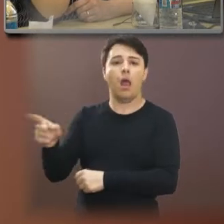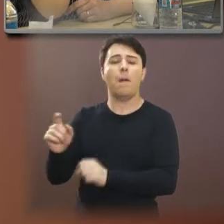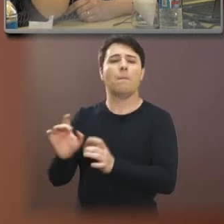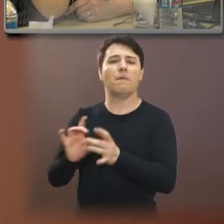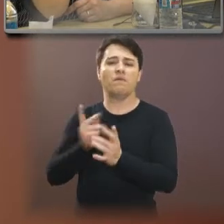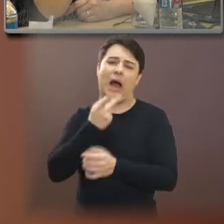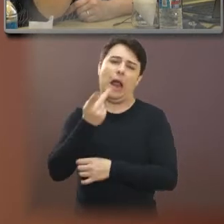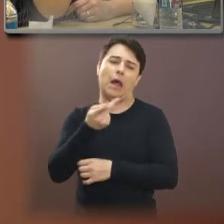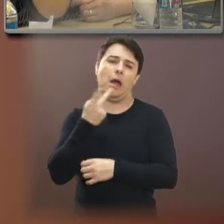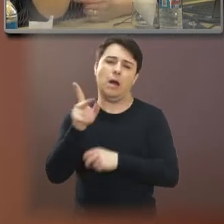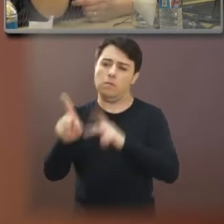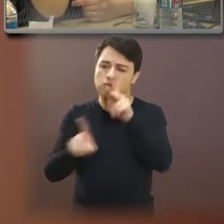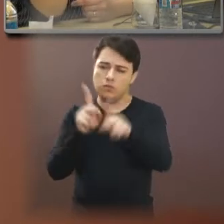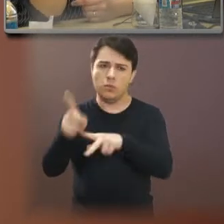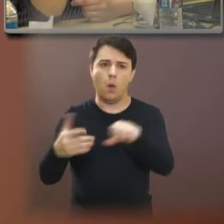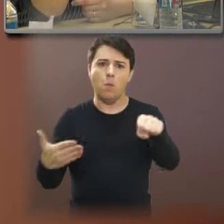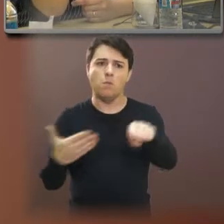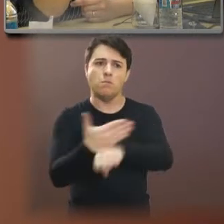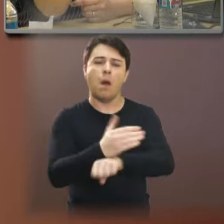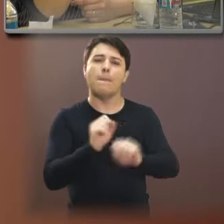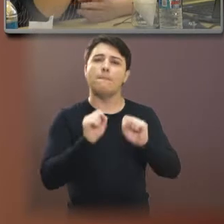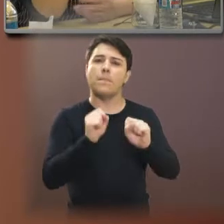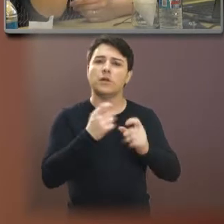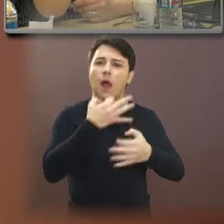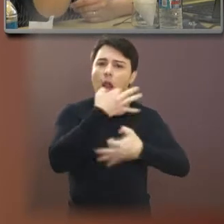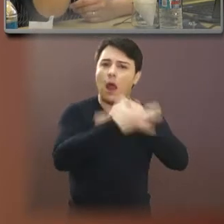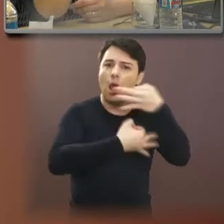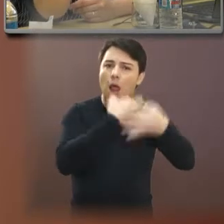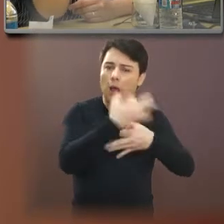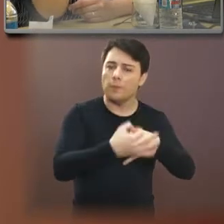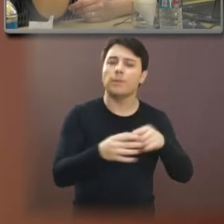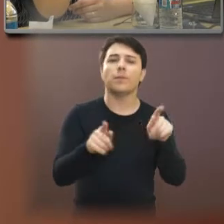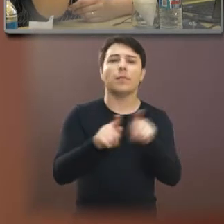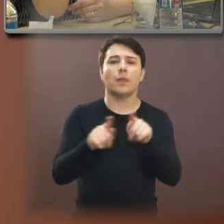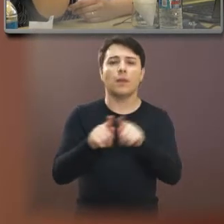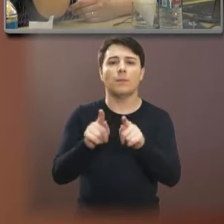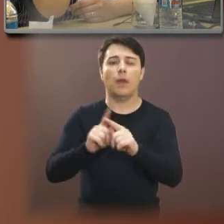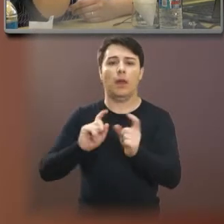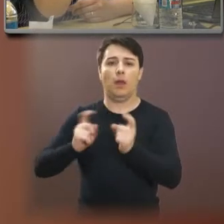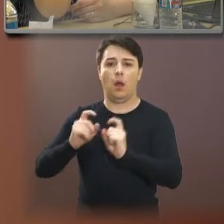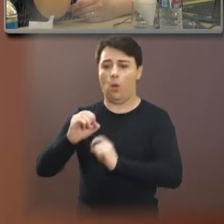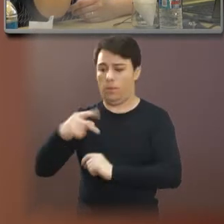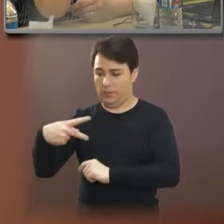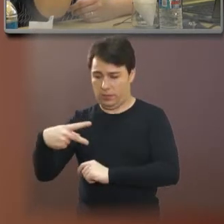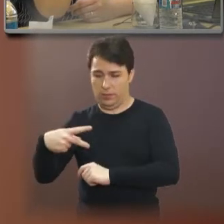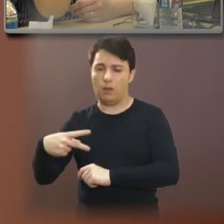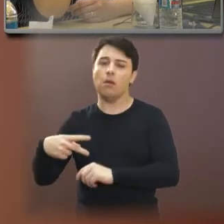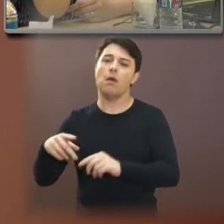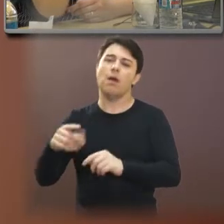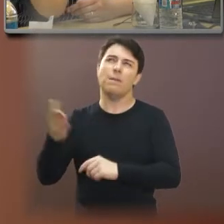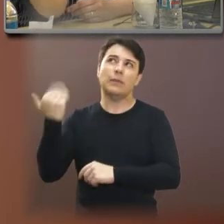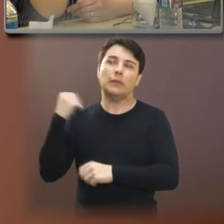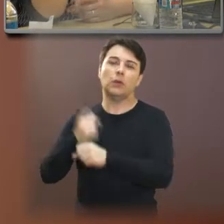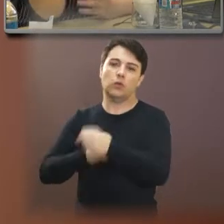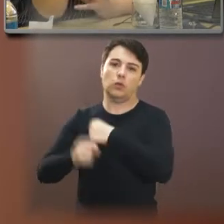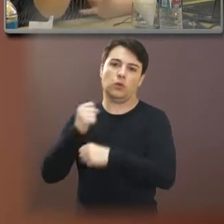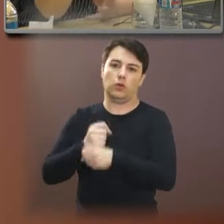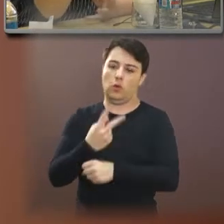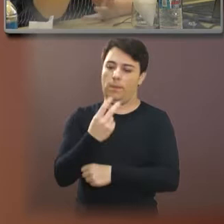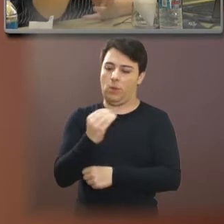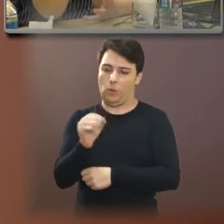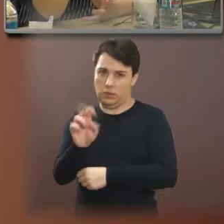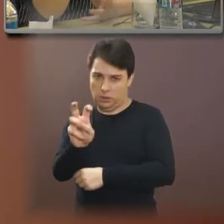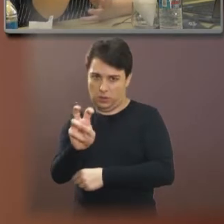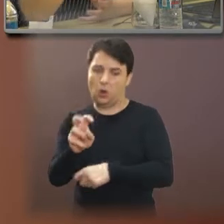nas decisões urbanas. E o orçamento participativo está previsto no nosso plano diretor desde 2005. Então, a gente